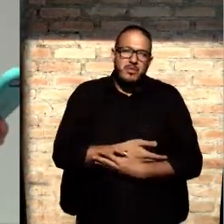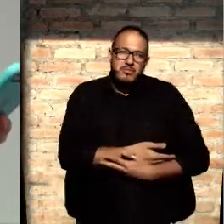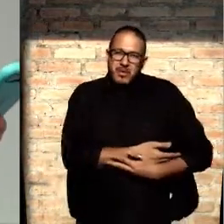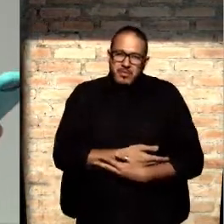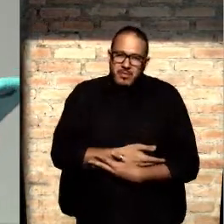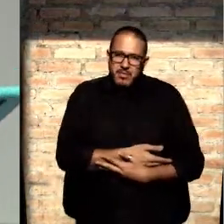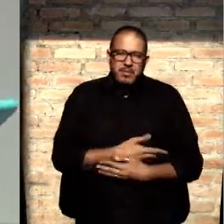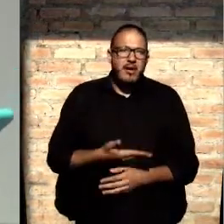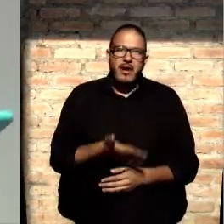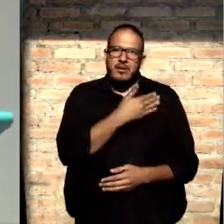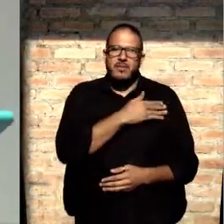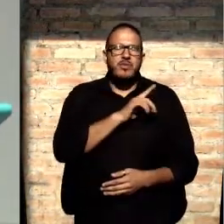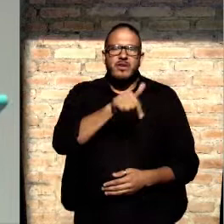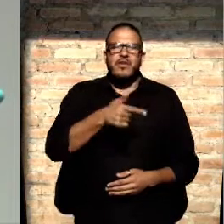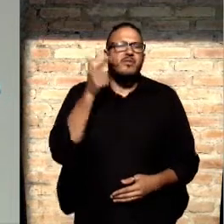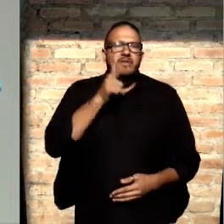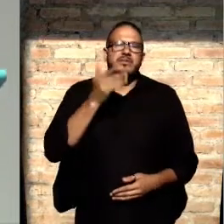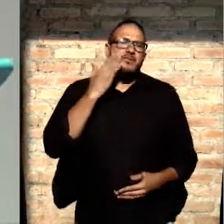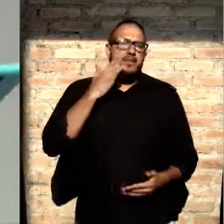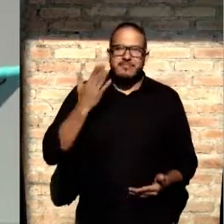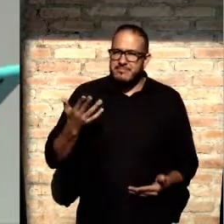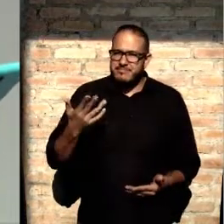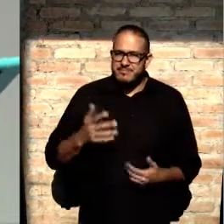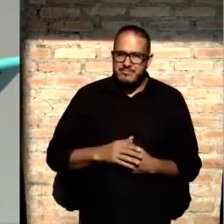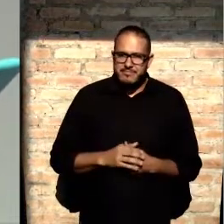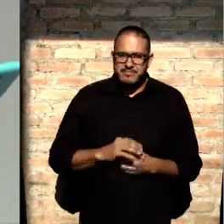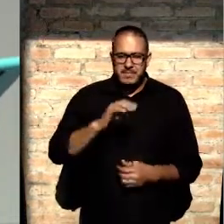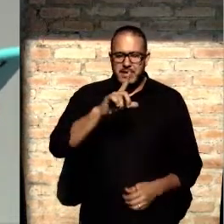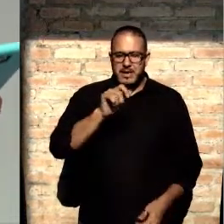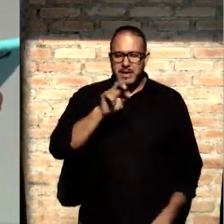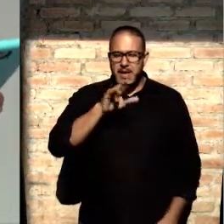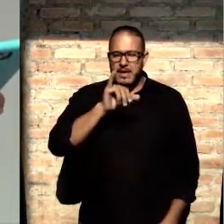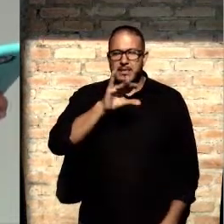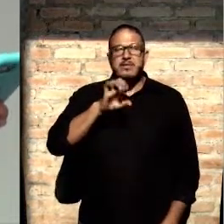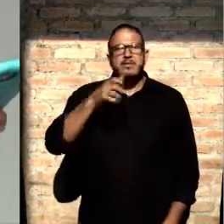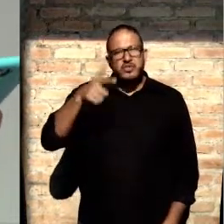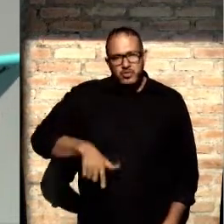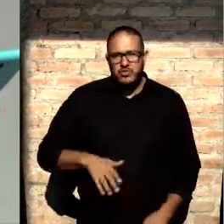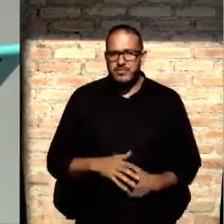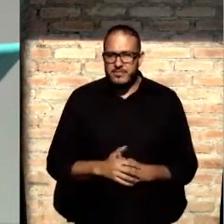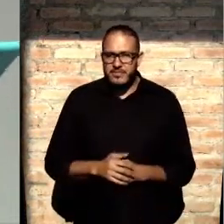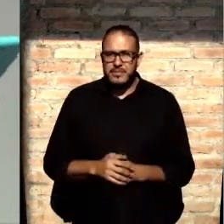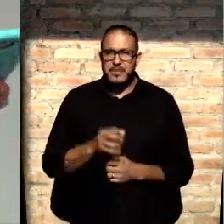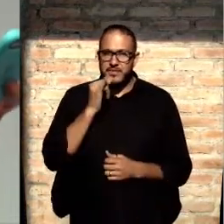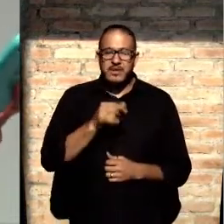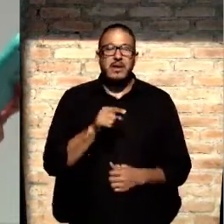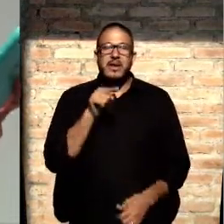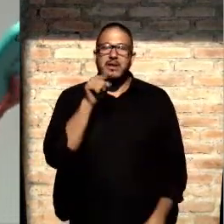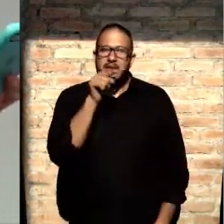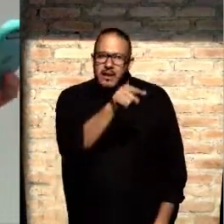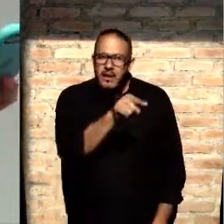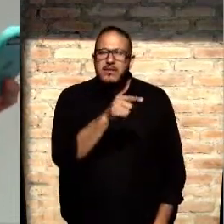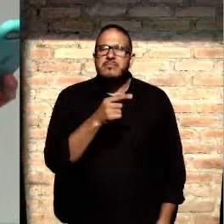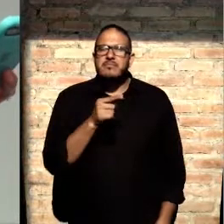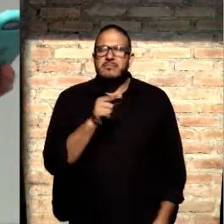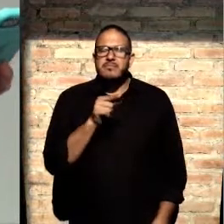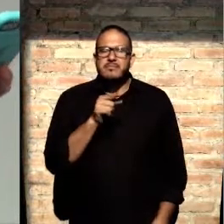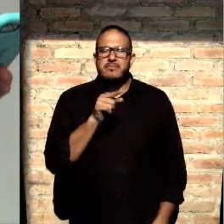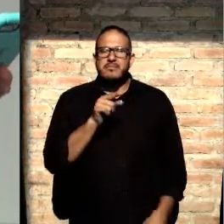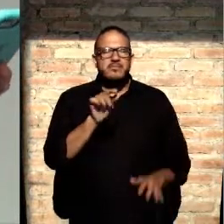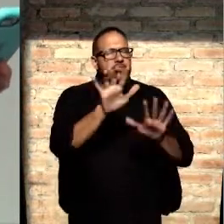reconhecerá clarice de novo lá está ele um ponto no